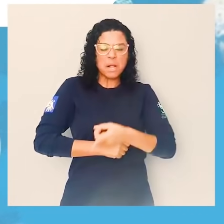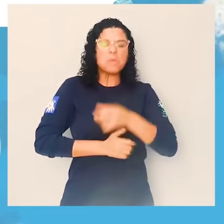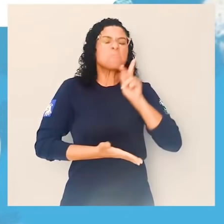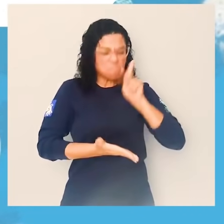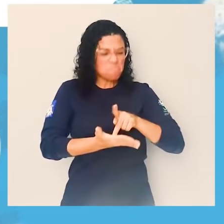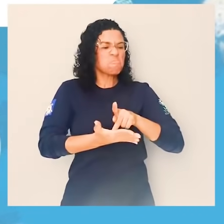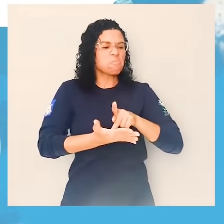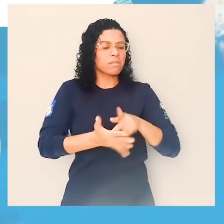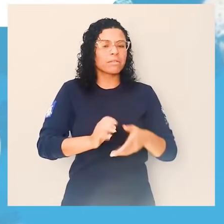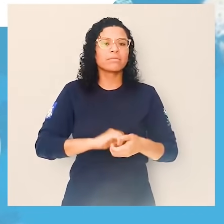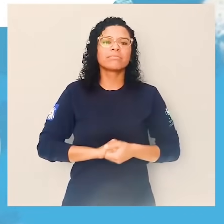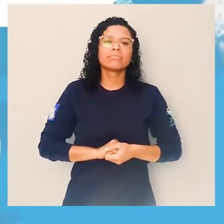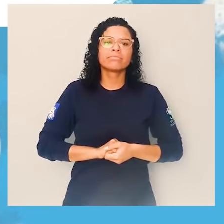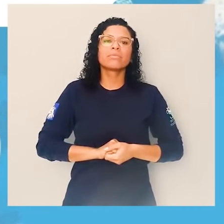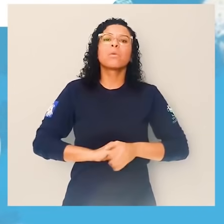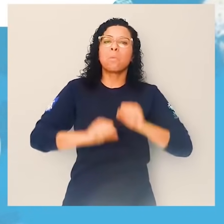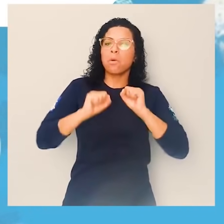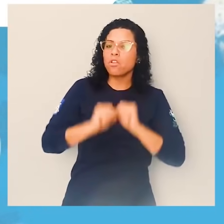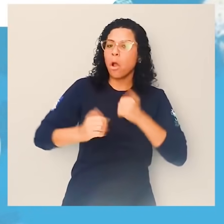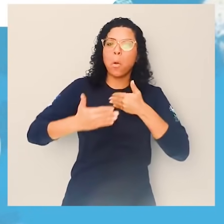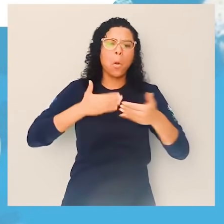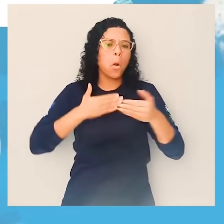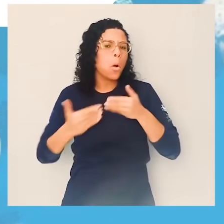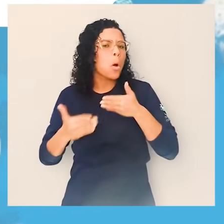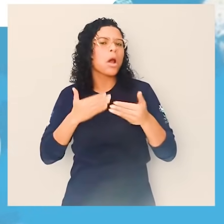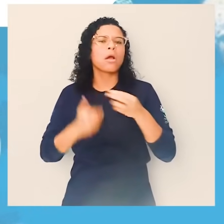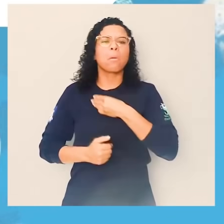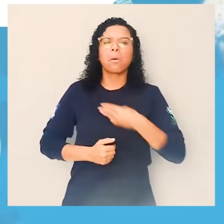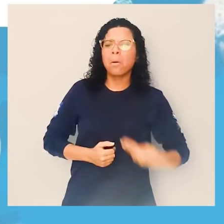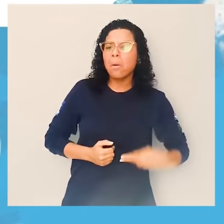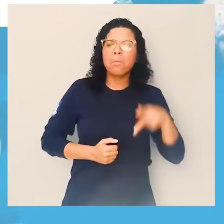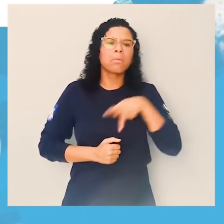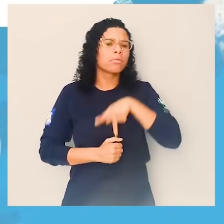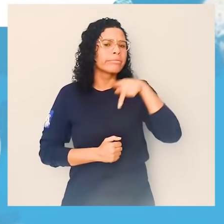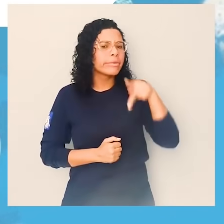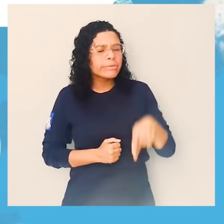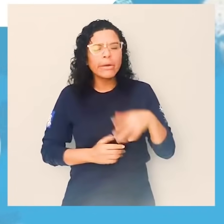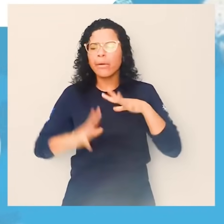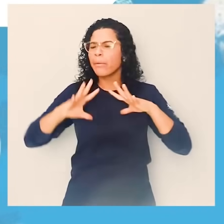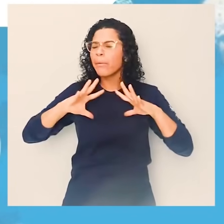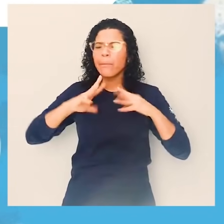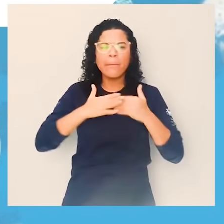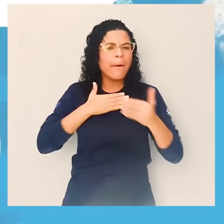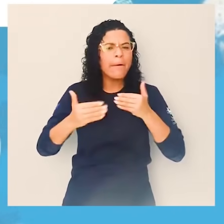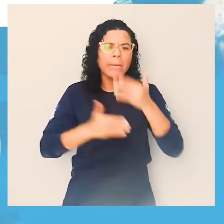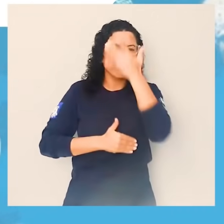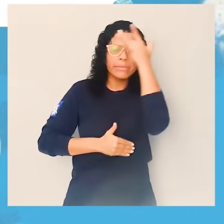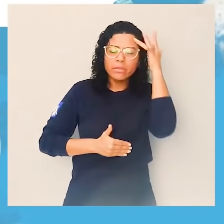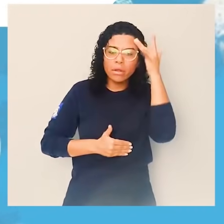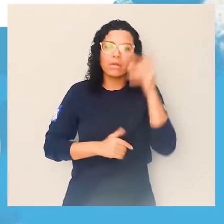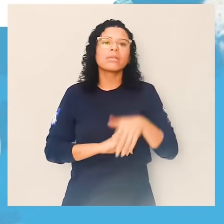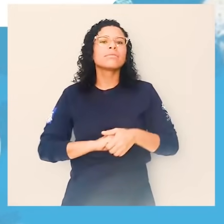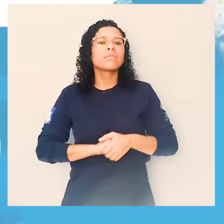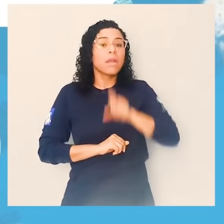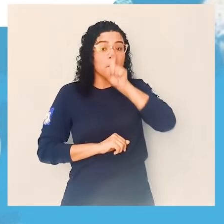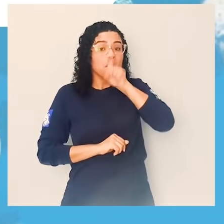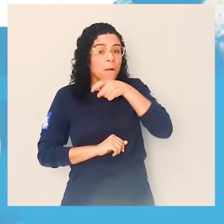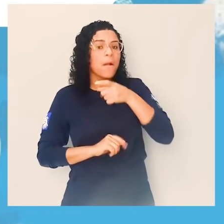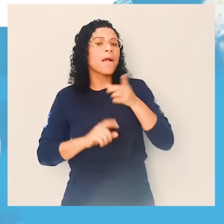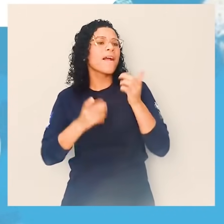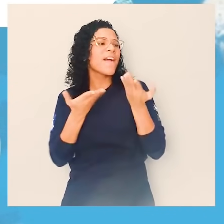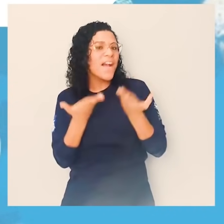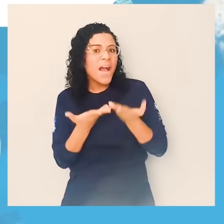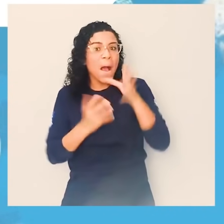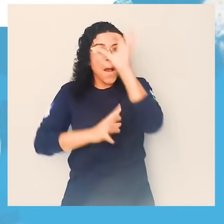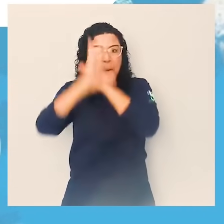é que mando!" Podia ser ministro, embaixador, professor, e tantas vezes ele mandava que o papagaio dele